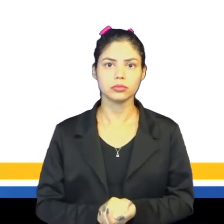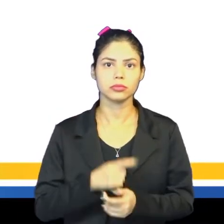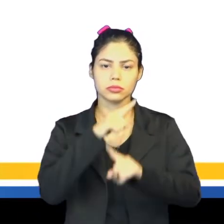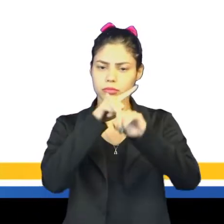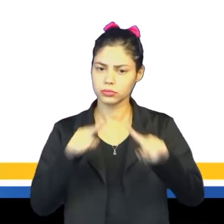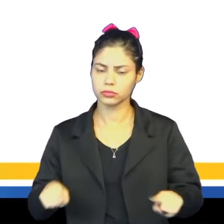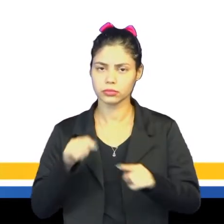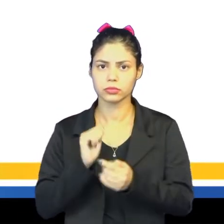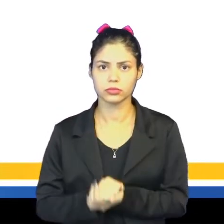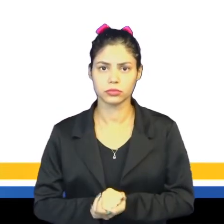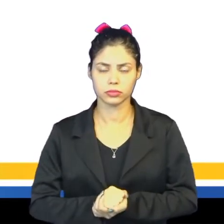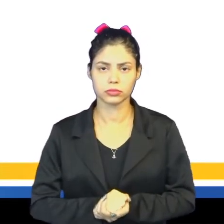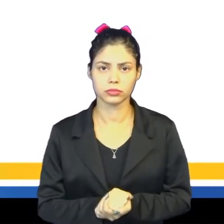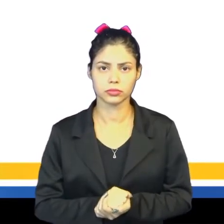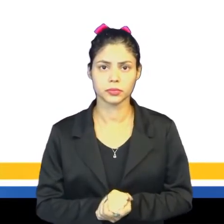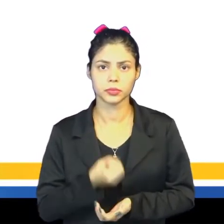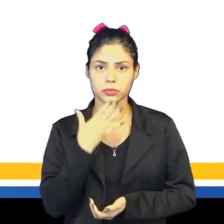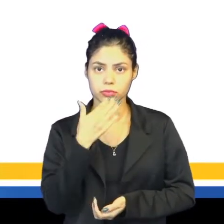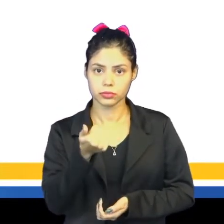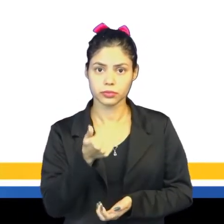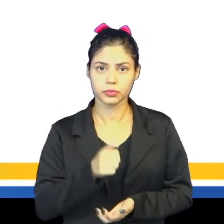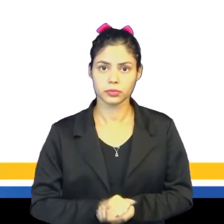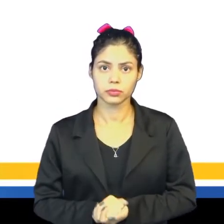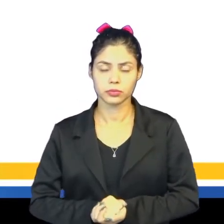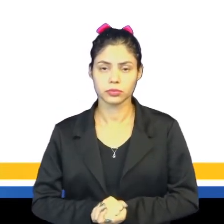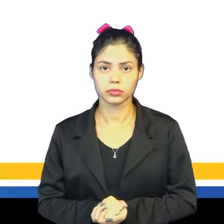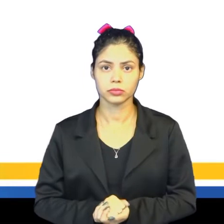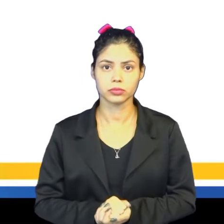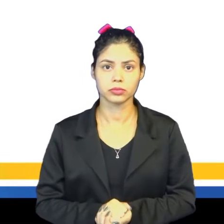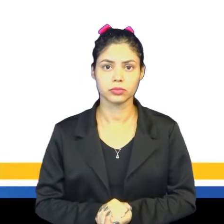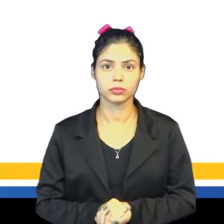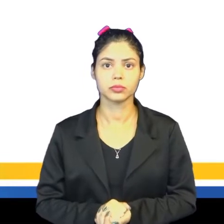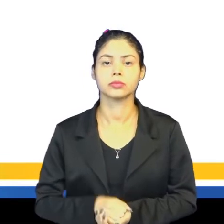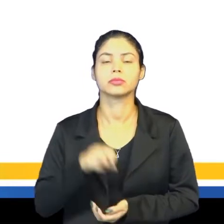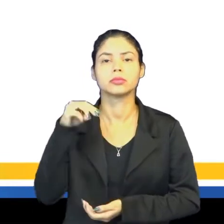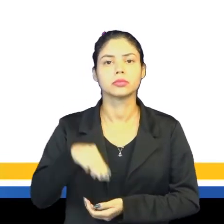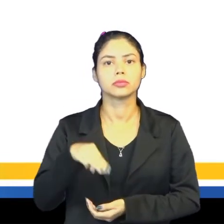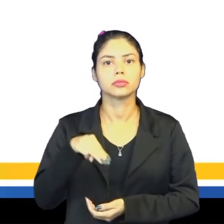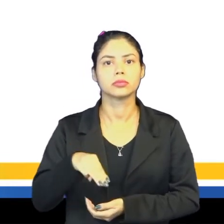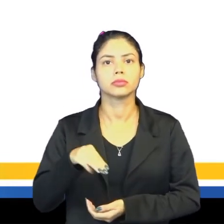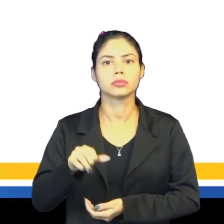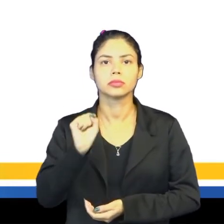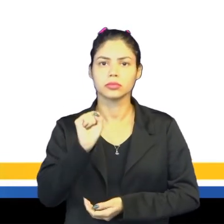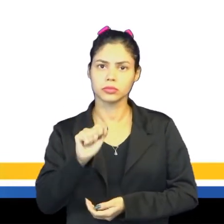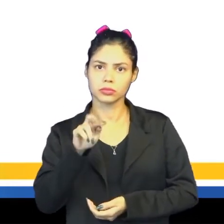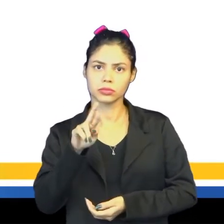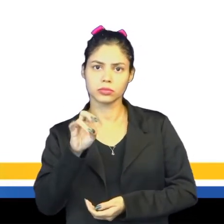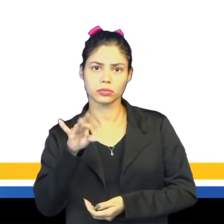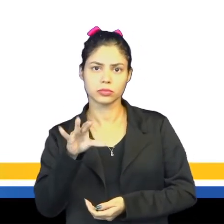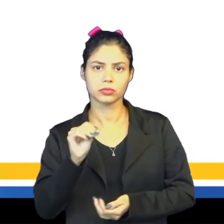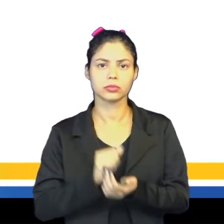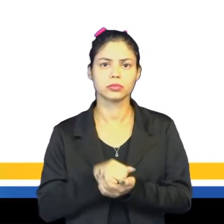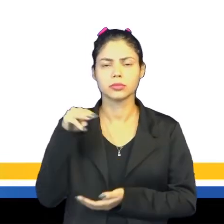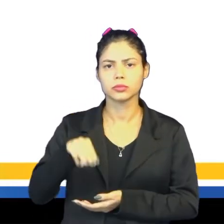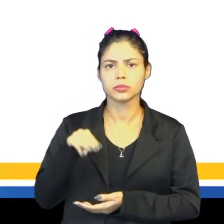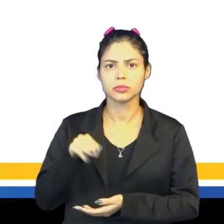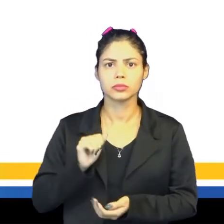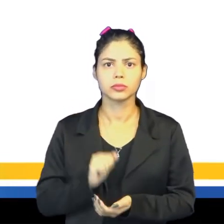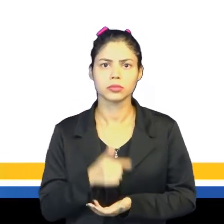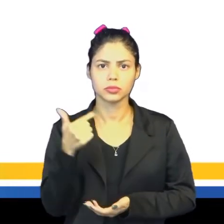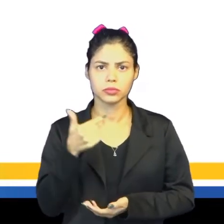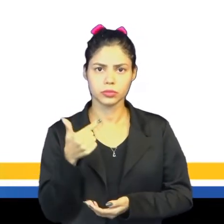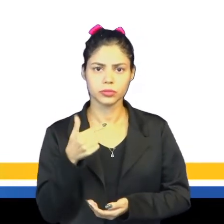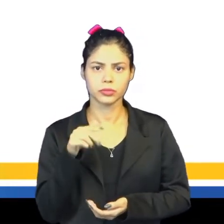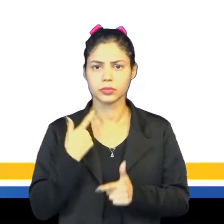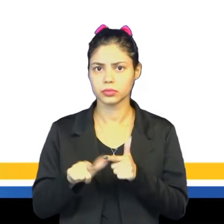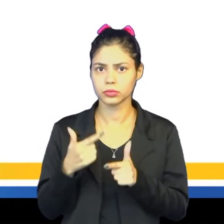3. Tudo bem? Então, vamos trabalhar aí metros por segundo e minutos. Então, aí eu tenho duas